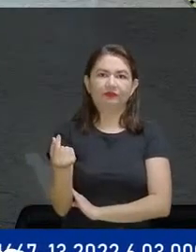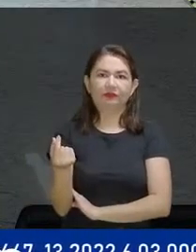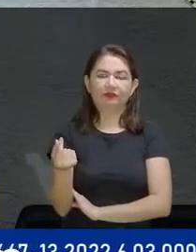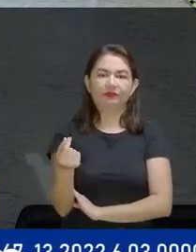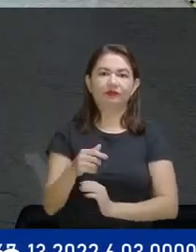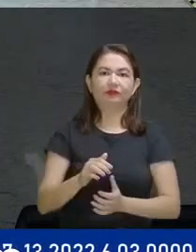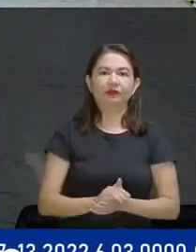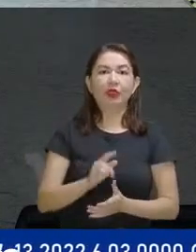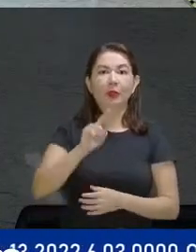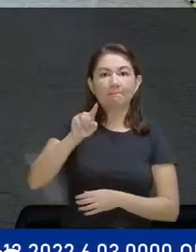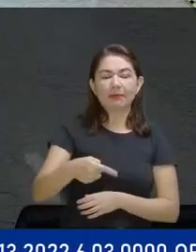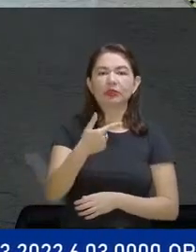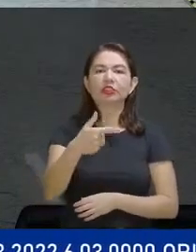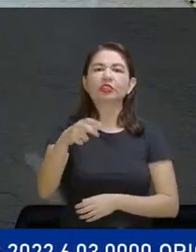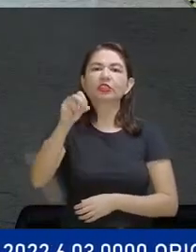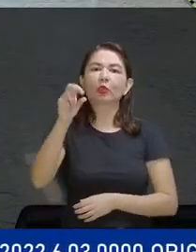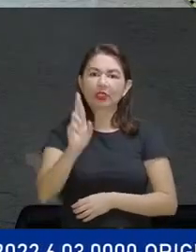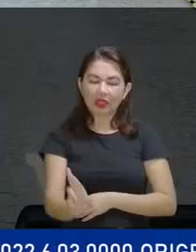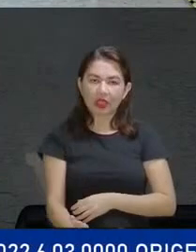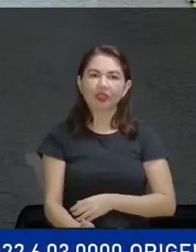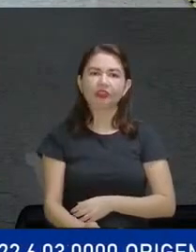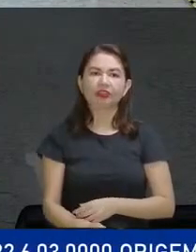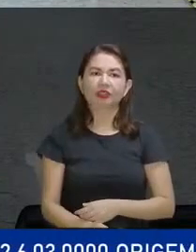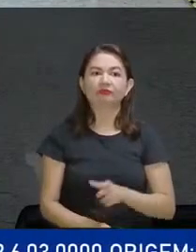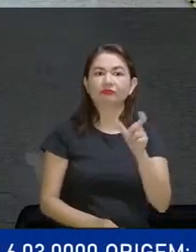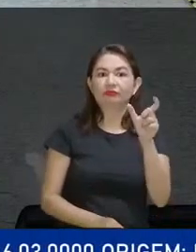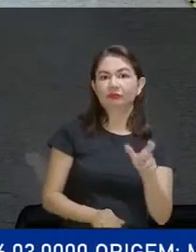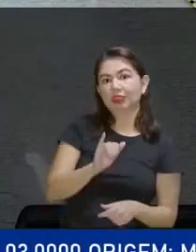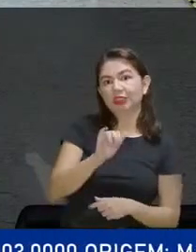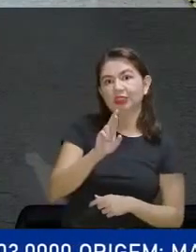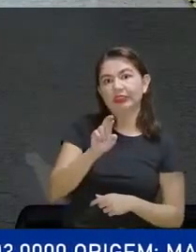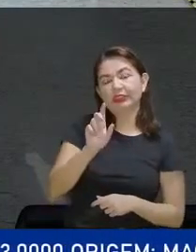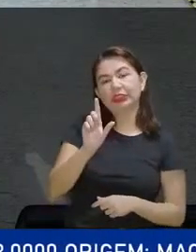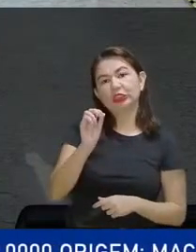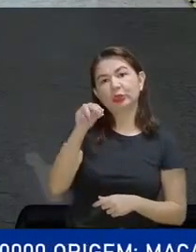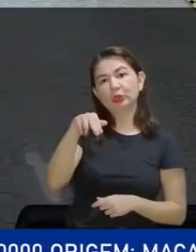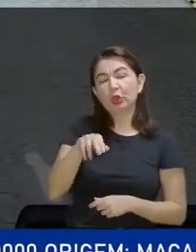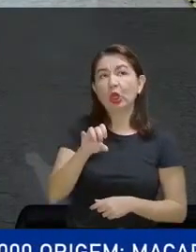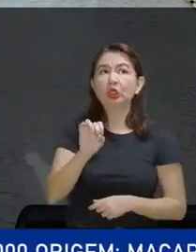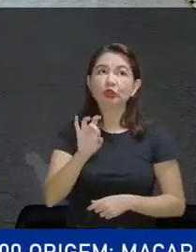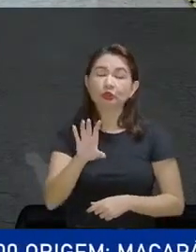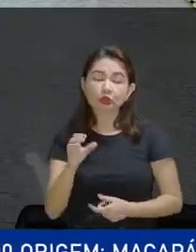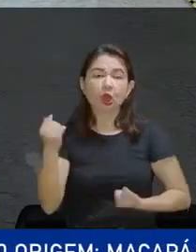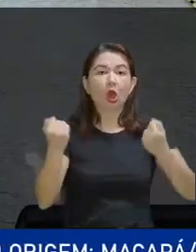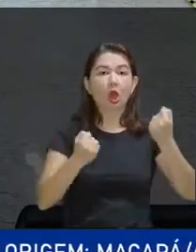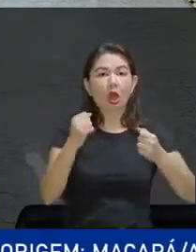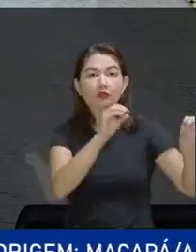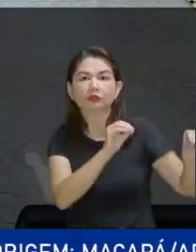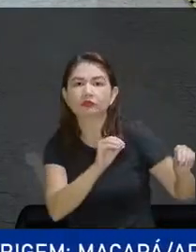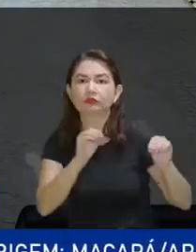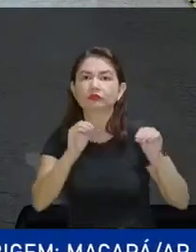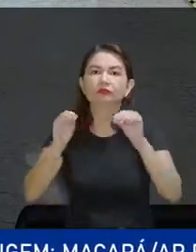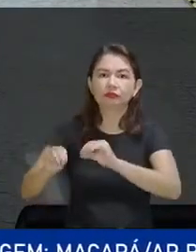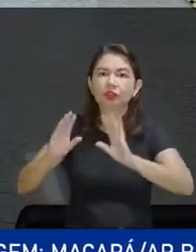R$ 1.250. O Irlon, por sua vez, afirmou que apenas realizaria o transporte das cestas já pagas e